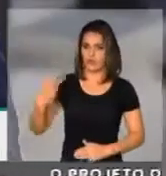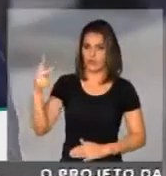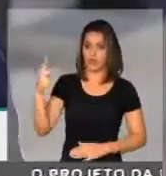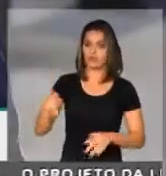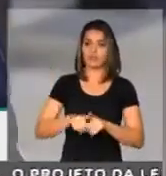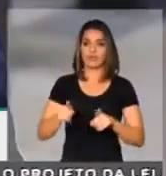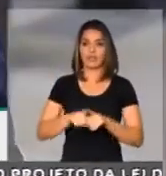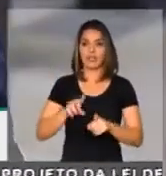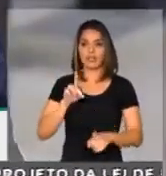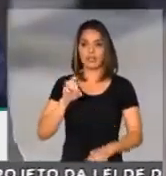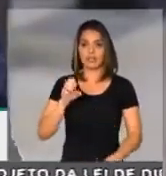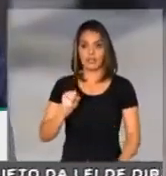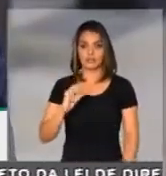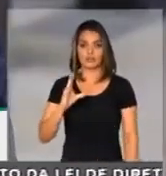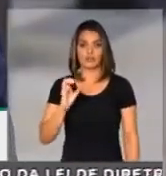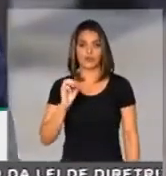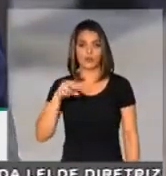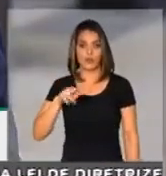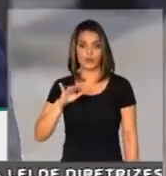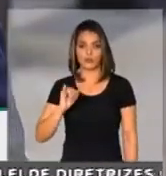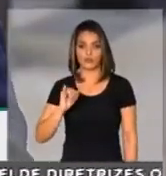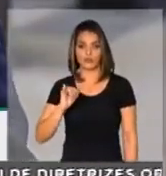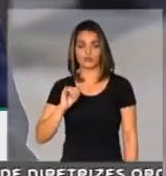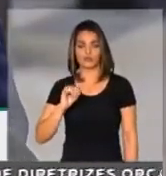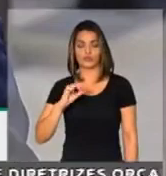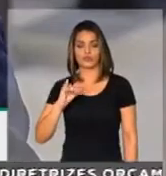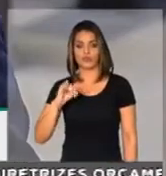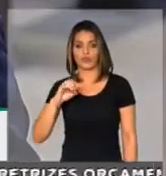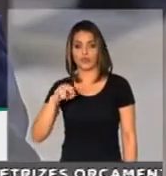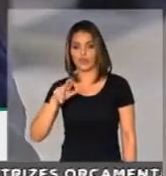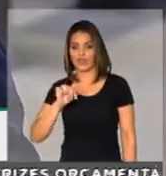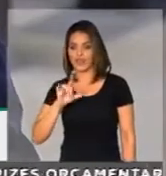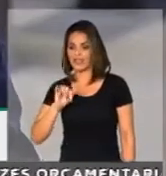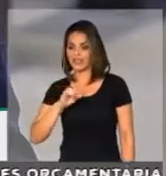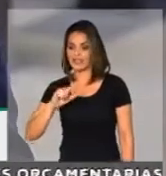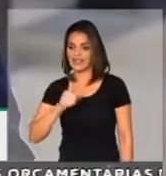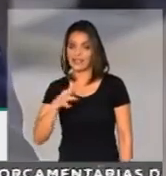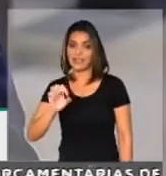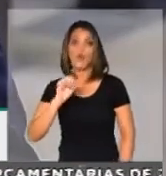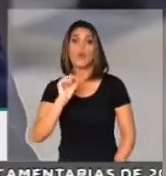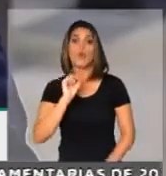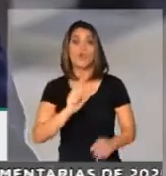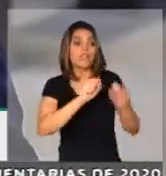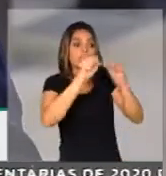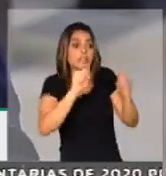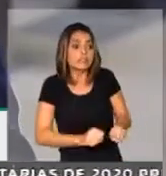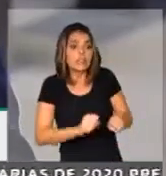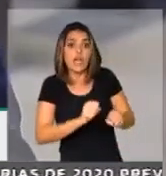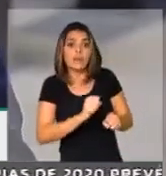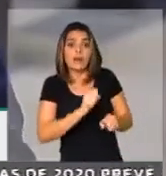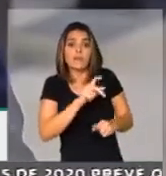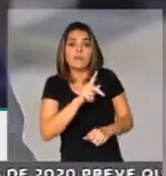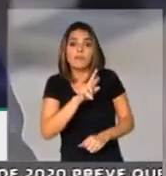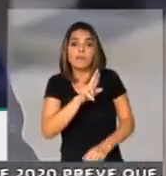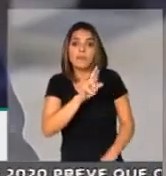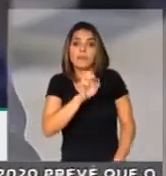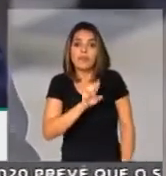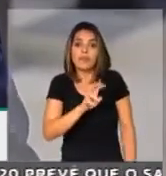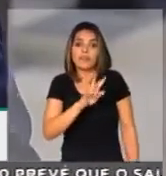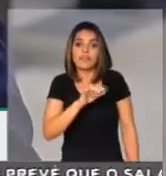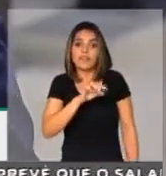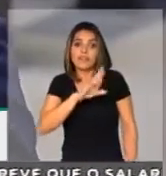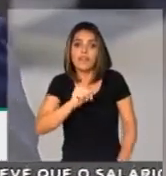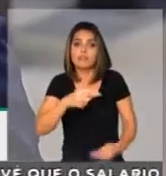desconstitucionalização do sistema, porque no final dessa primeira parte do vosso